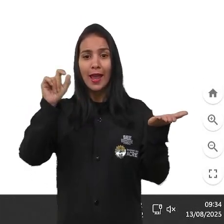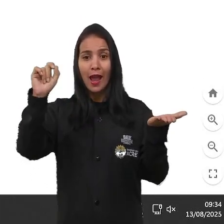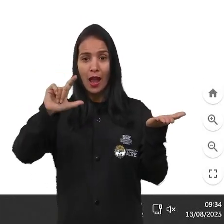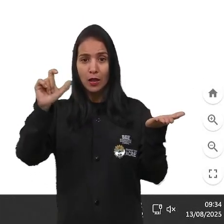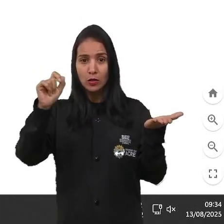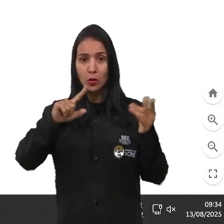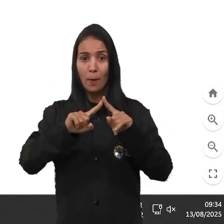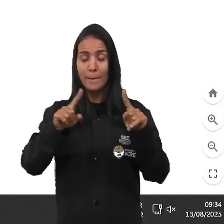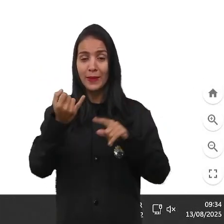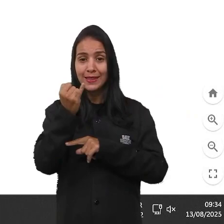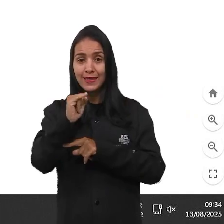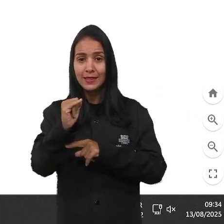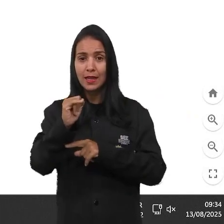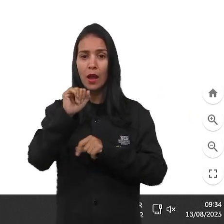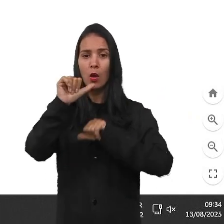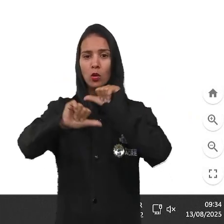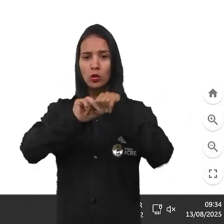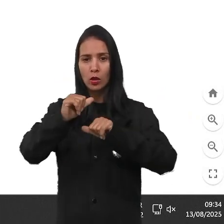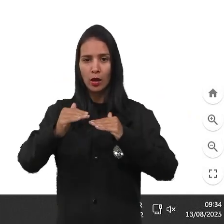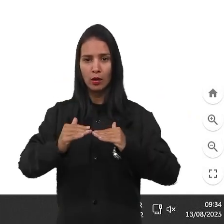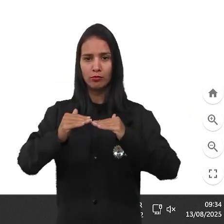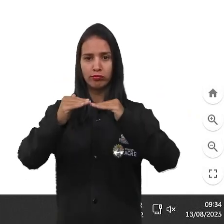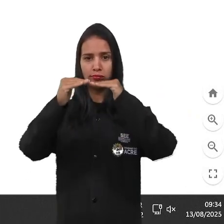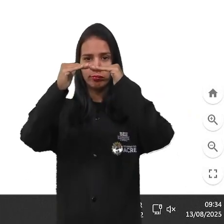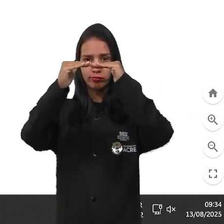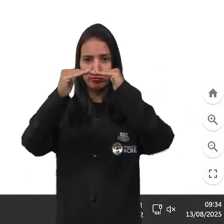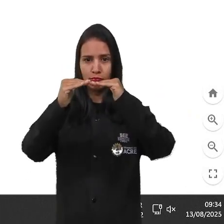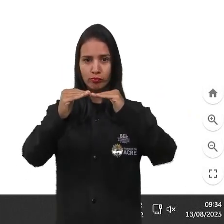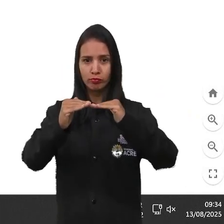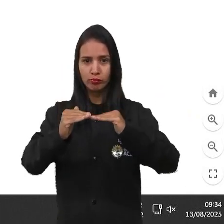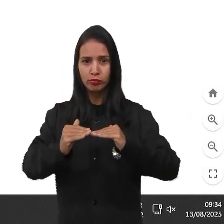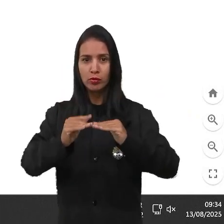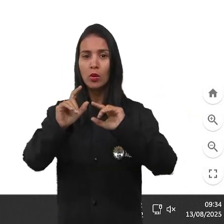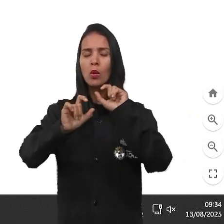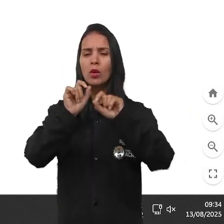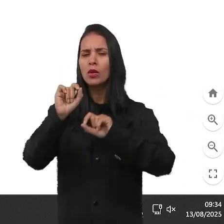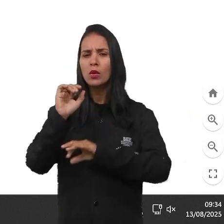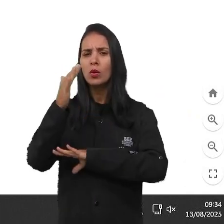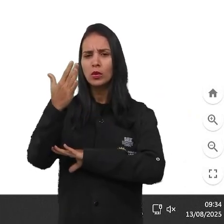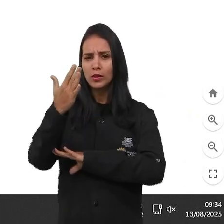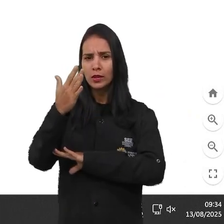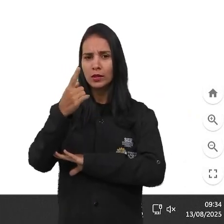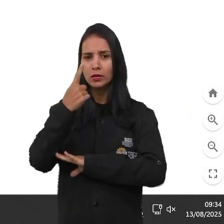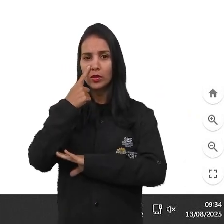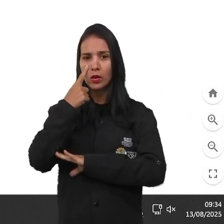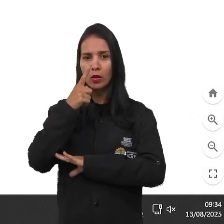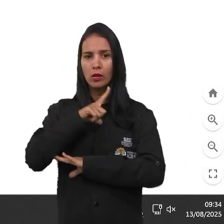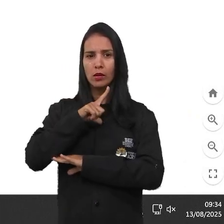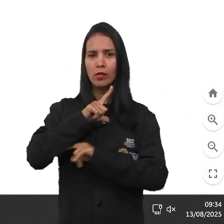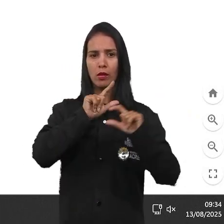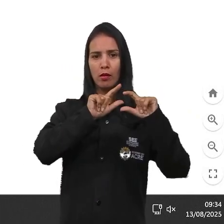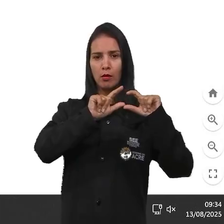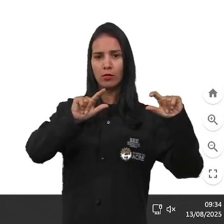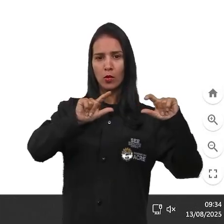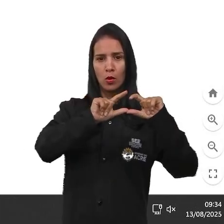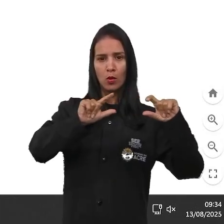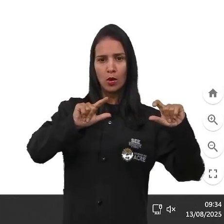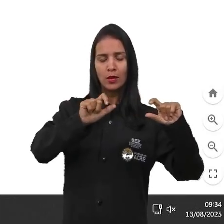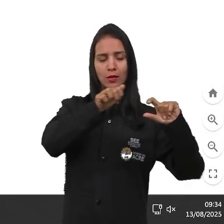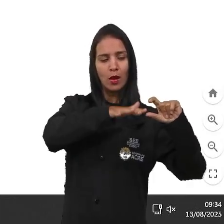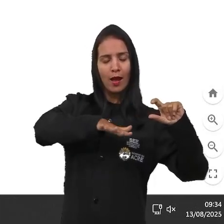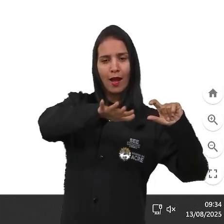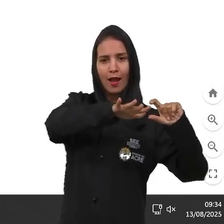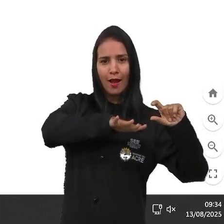ele com os dois sólidos. Veja que nós temos aqui uma área que está indicada por